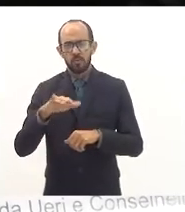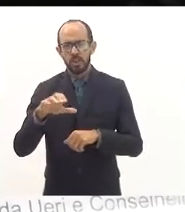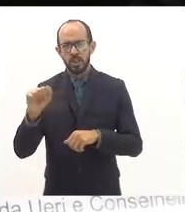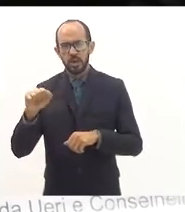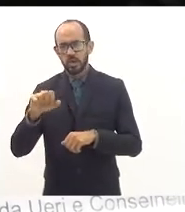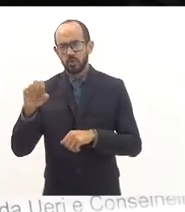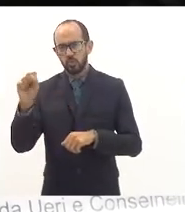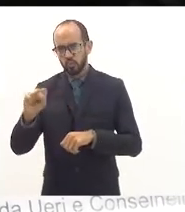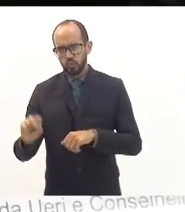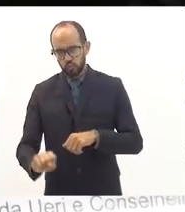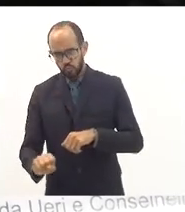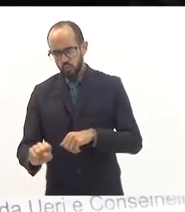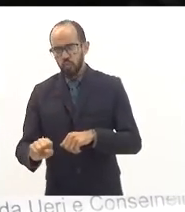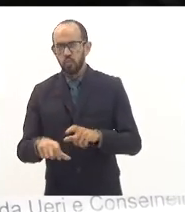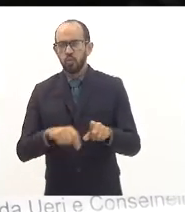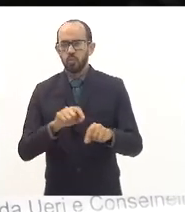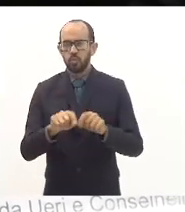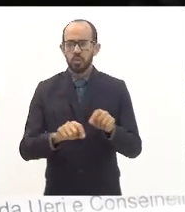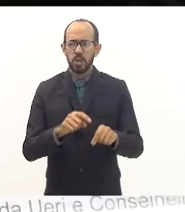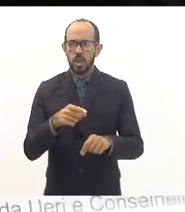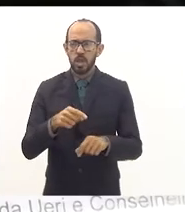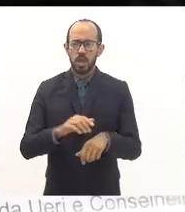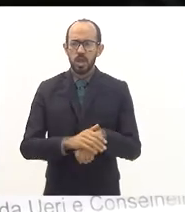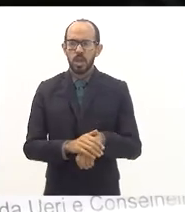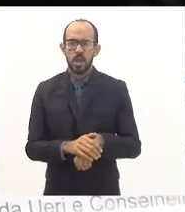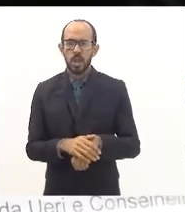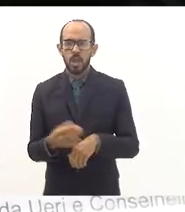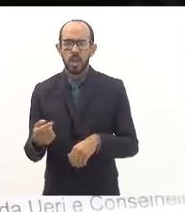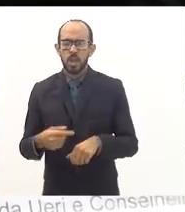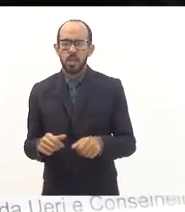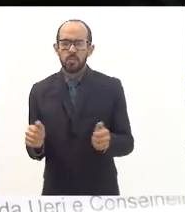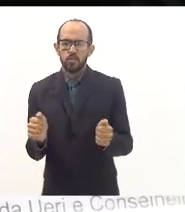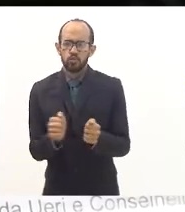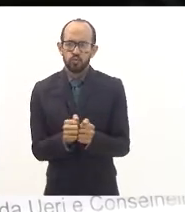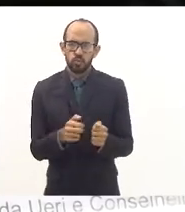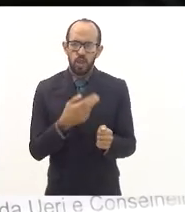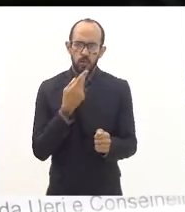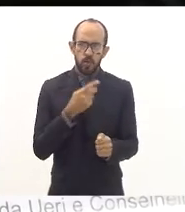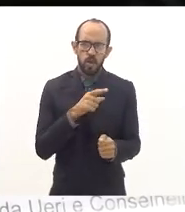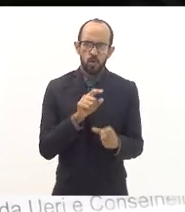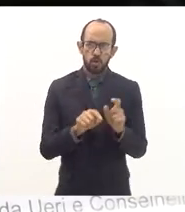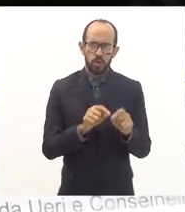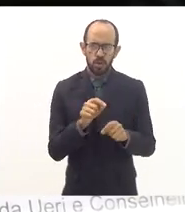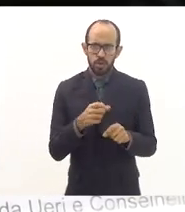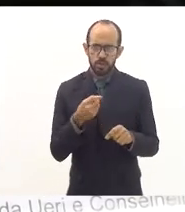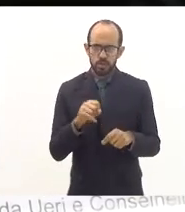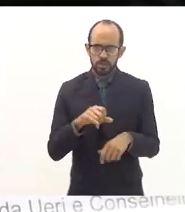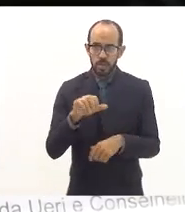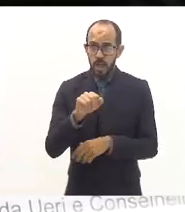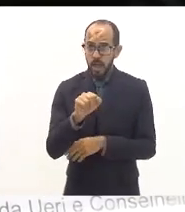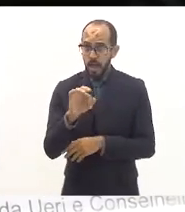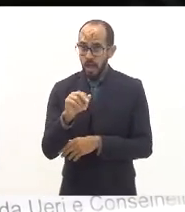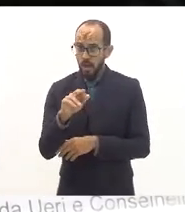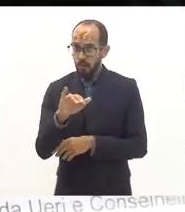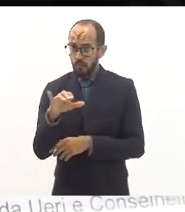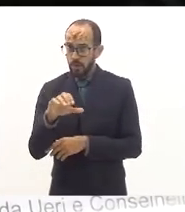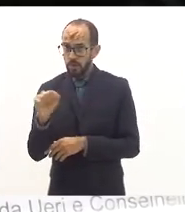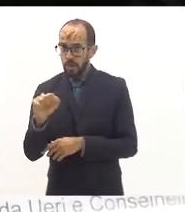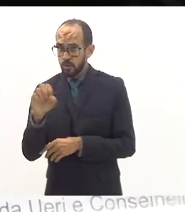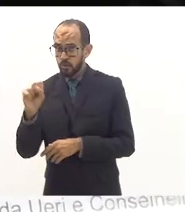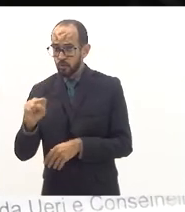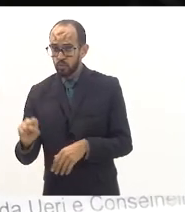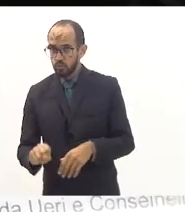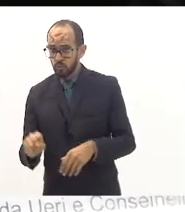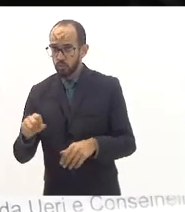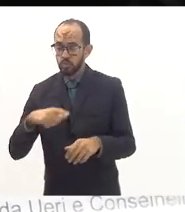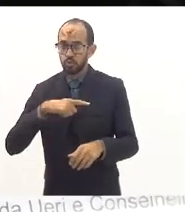num grupo ali que estávamos cercando Mandela, dizer que se a África do Sul tivesse tido um